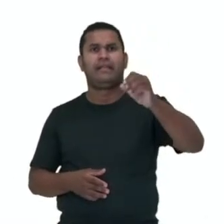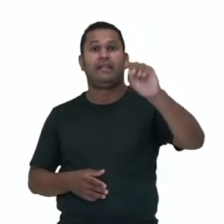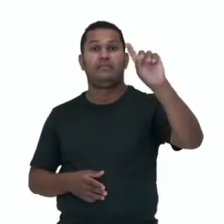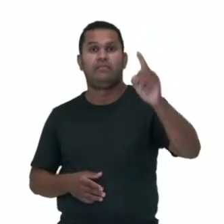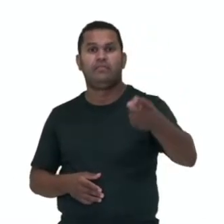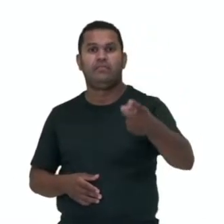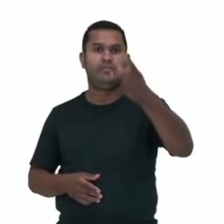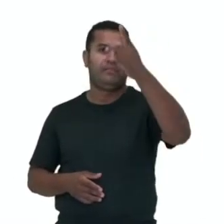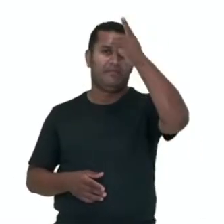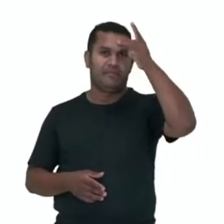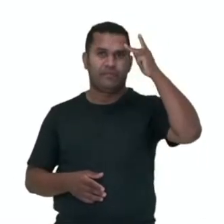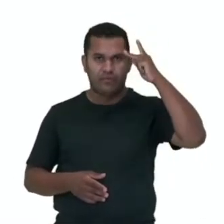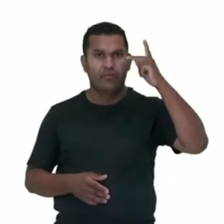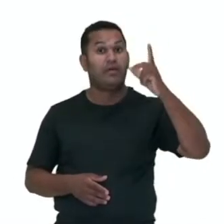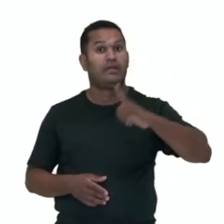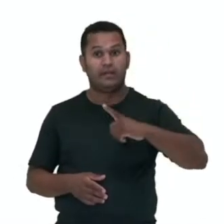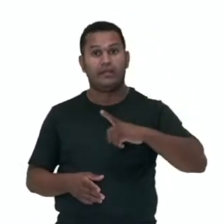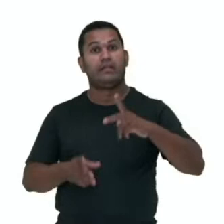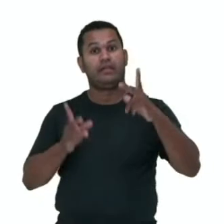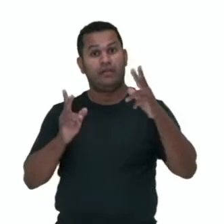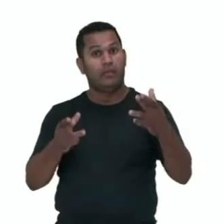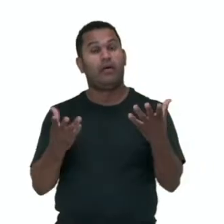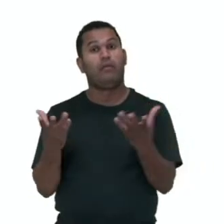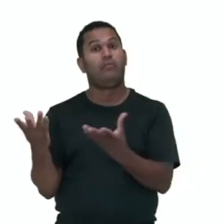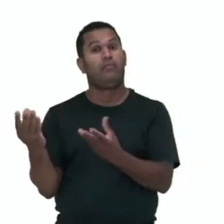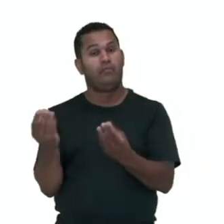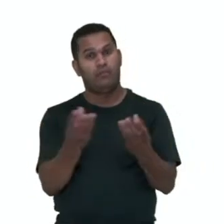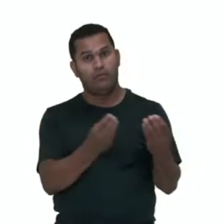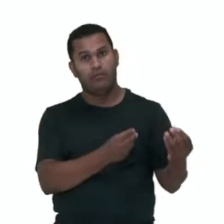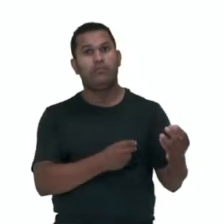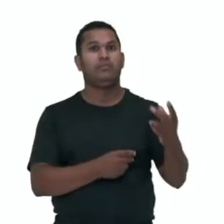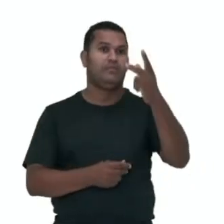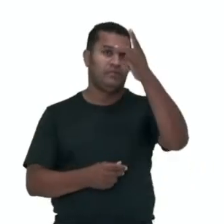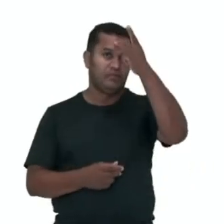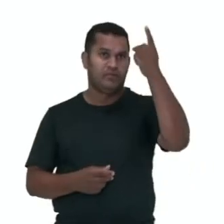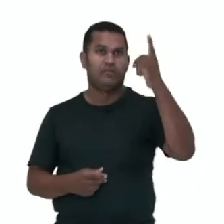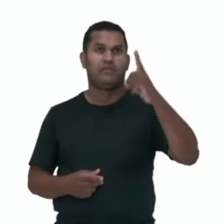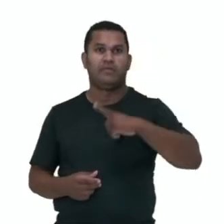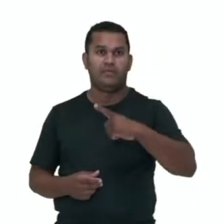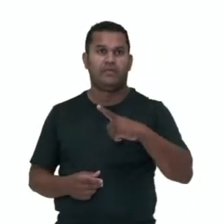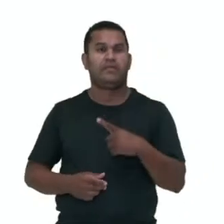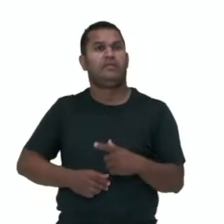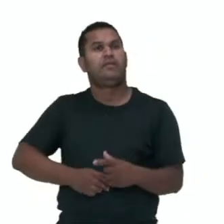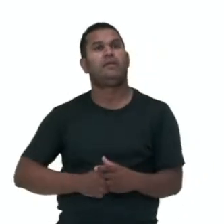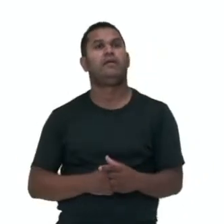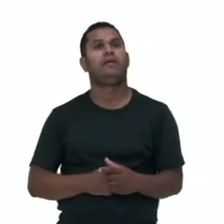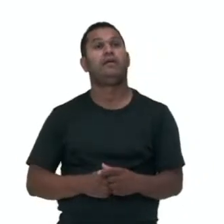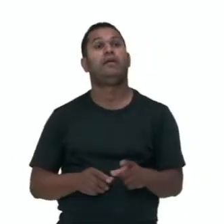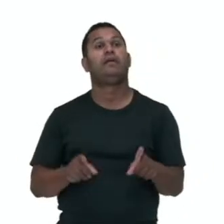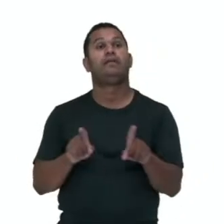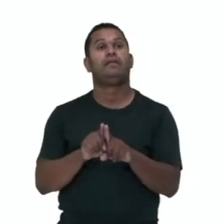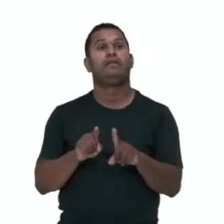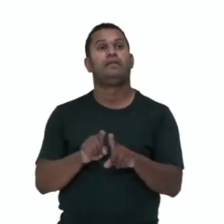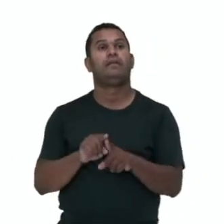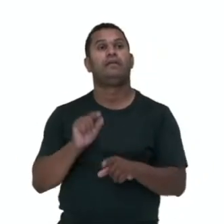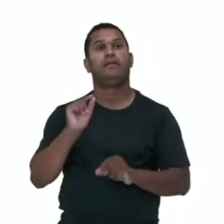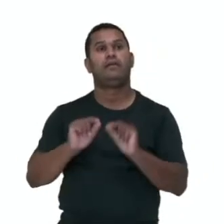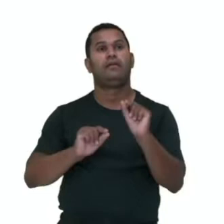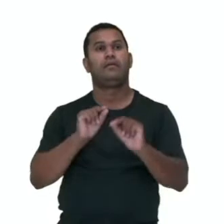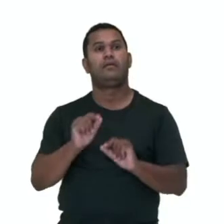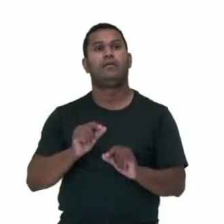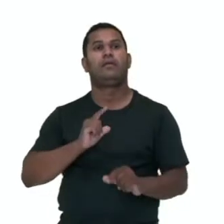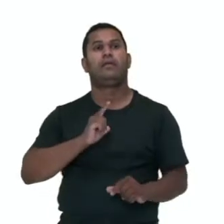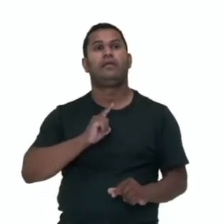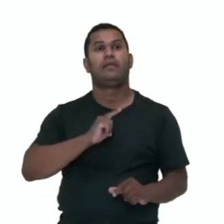então é relativamente grande a chance, diz o geneticista Paulo Alberto Otto, da USP. Então, se o gene que